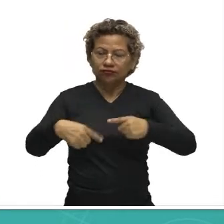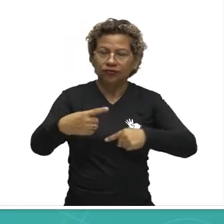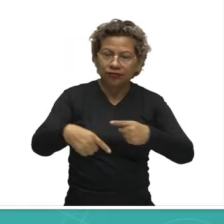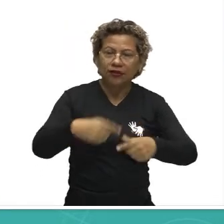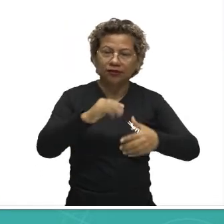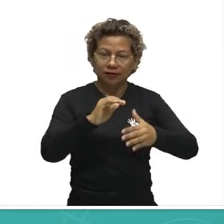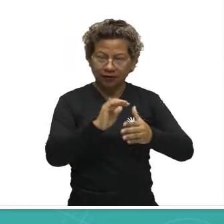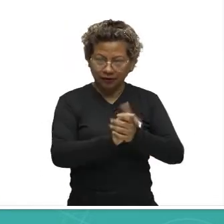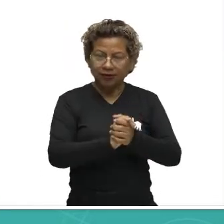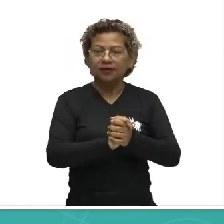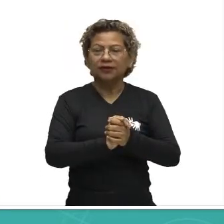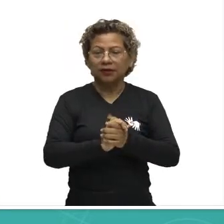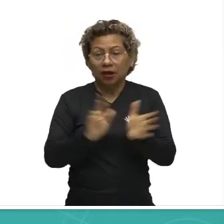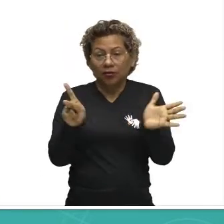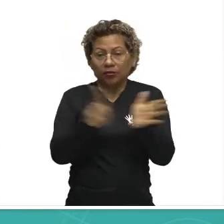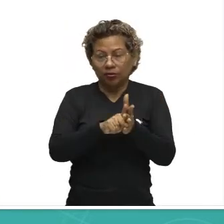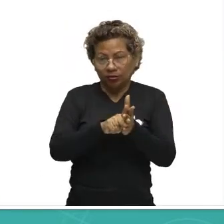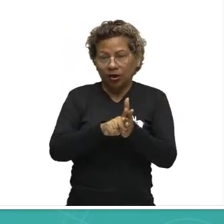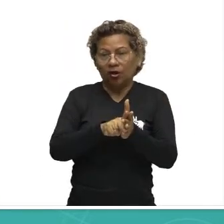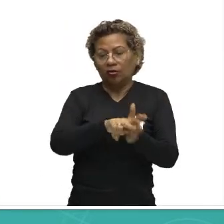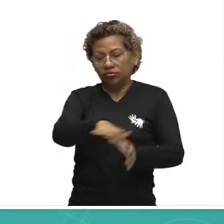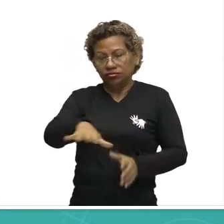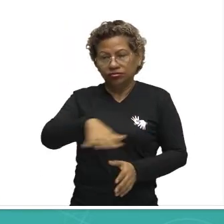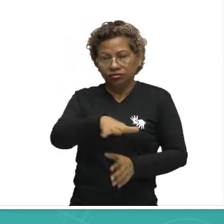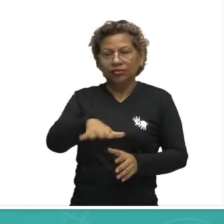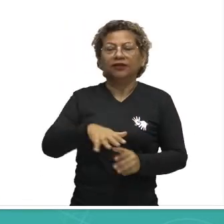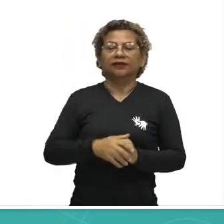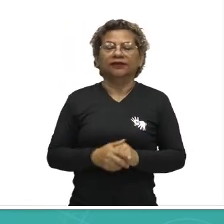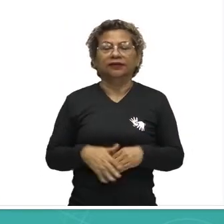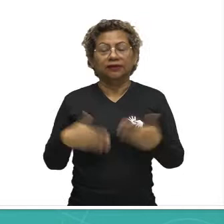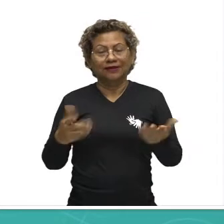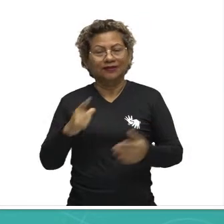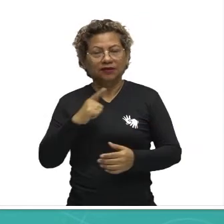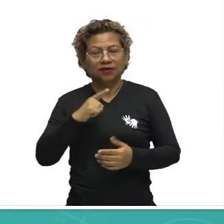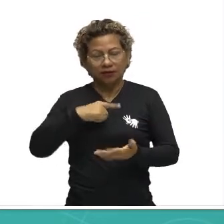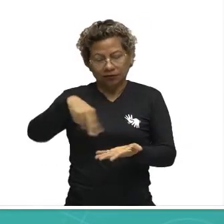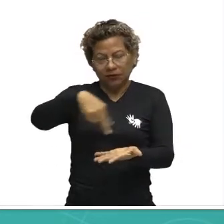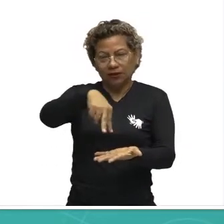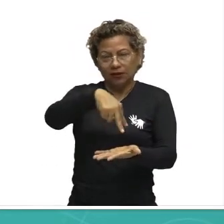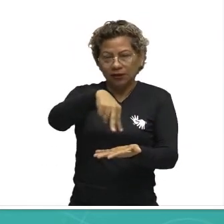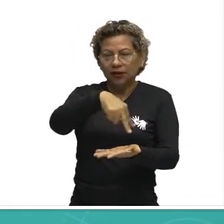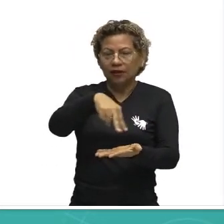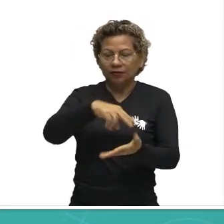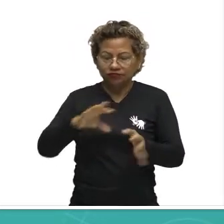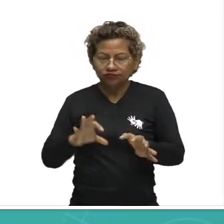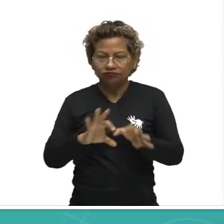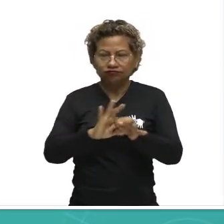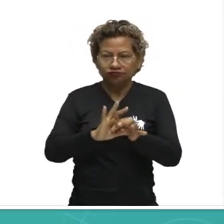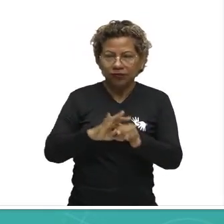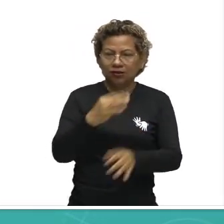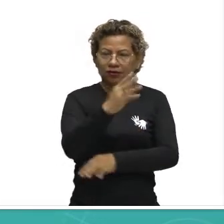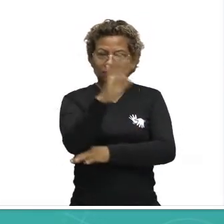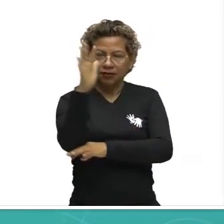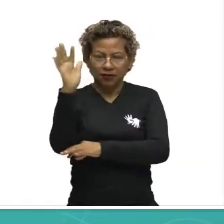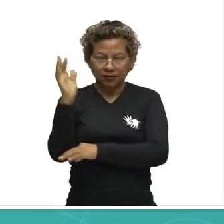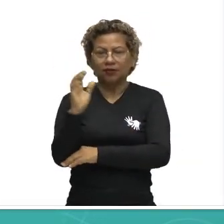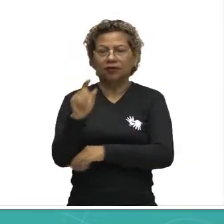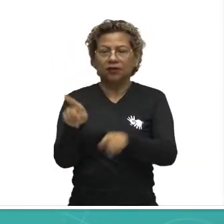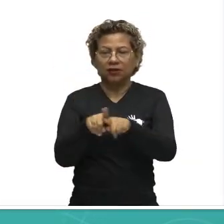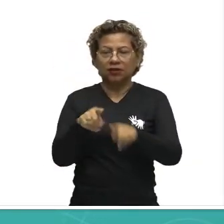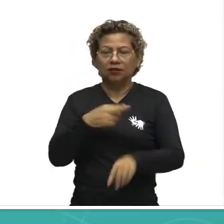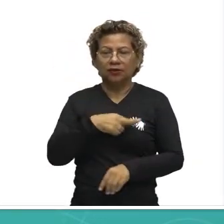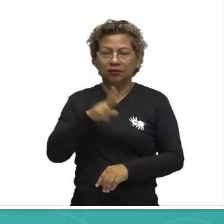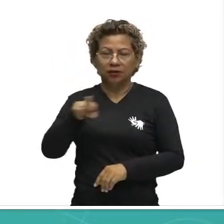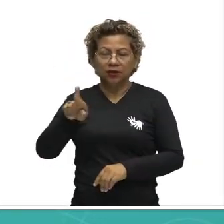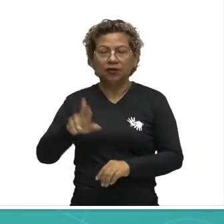com a natureza. Então, tinha muito a ver a questão da dança com a natureza, com a questão